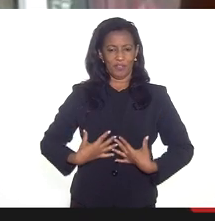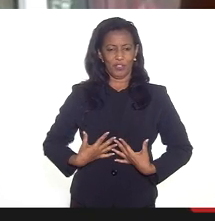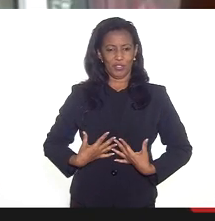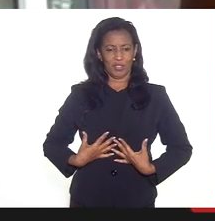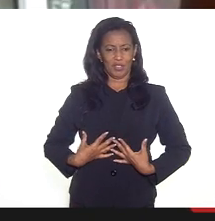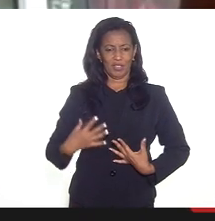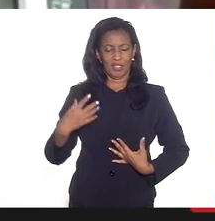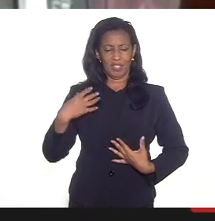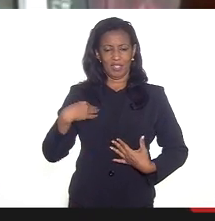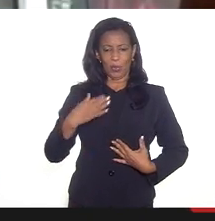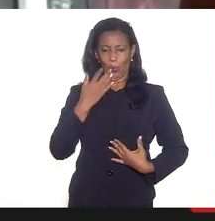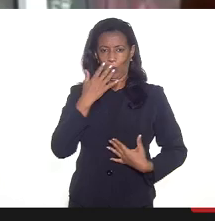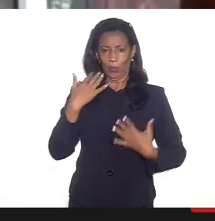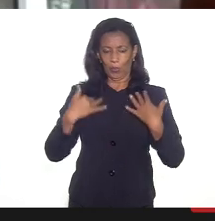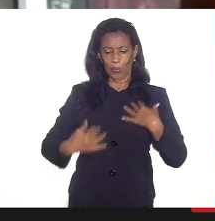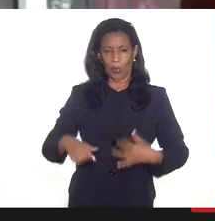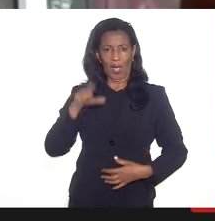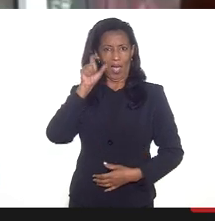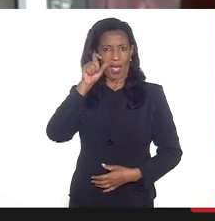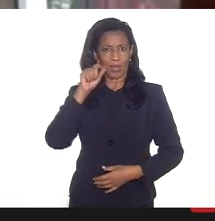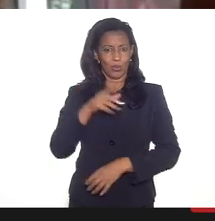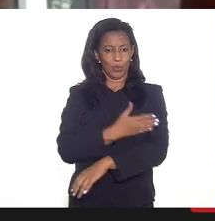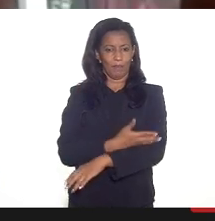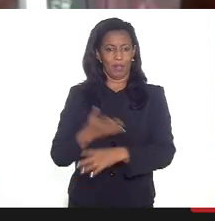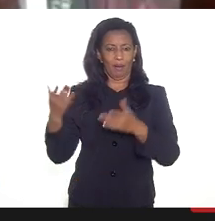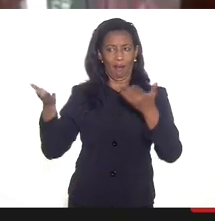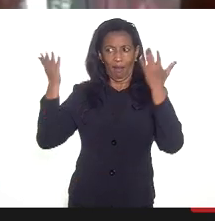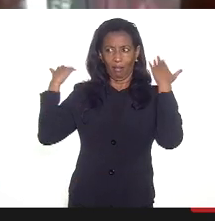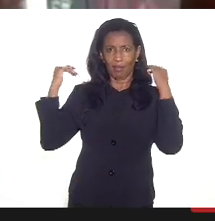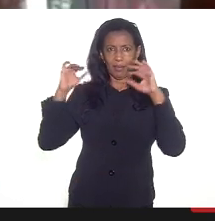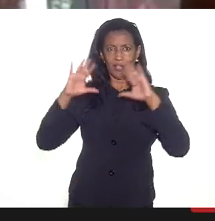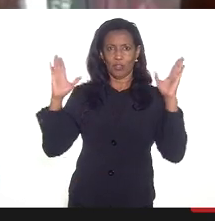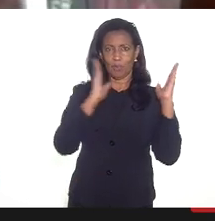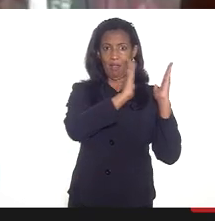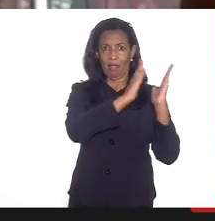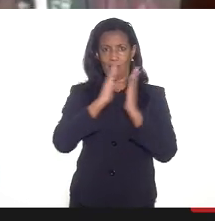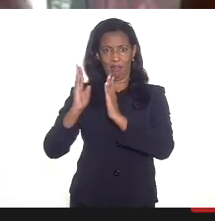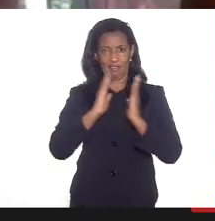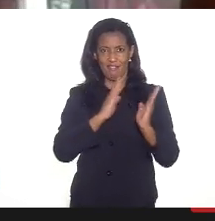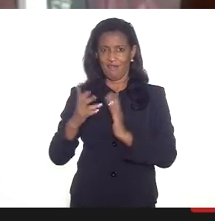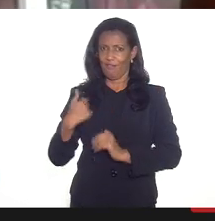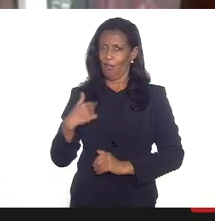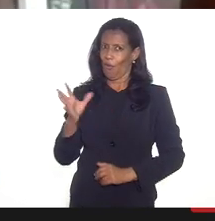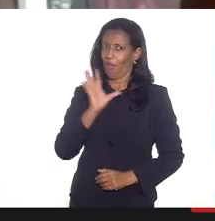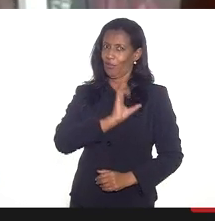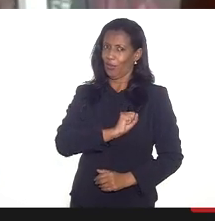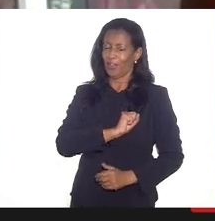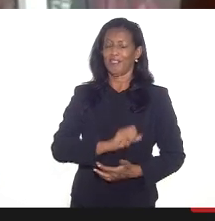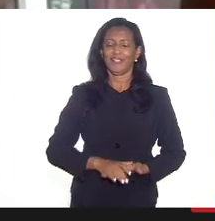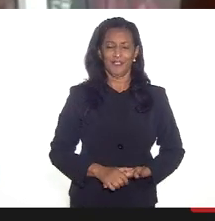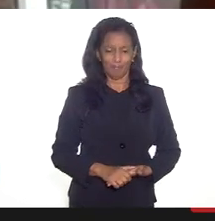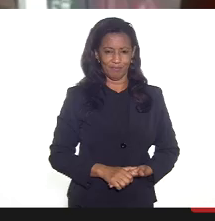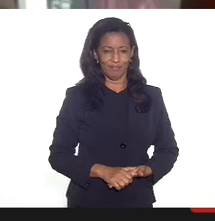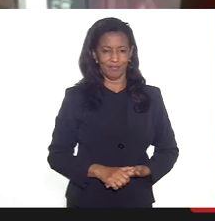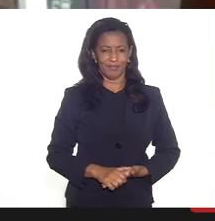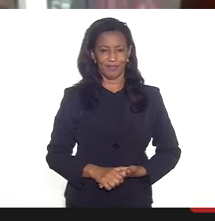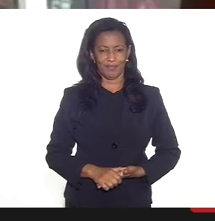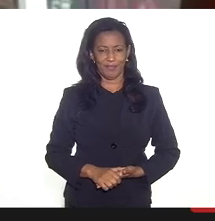camisa estampada, azul marinho e branca, e atrás de mim uma estante de livros, que eu adoro.